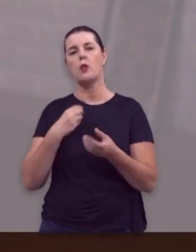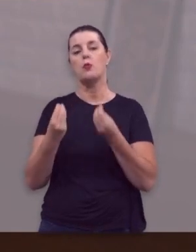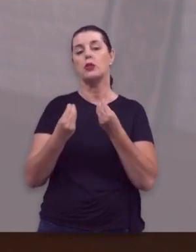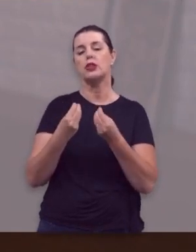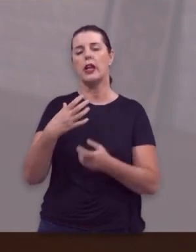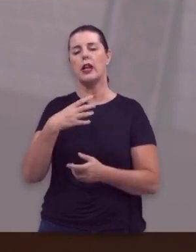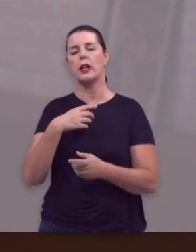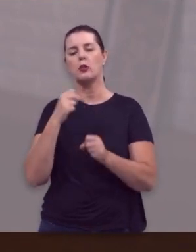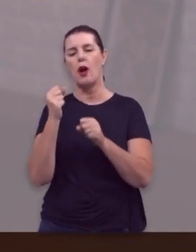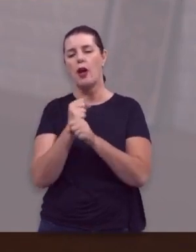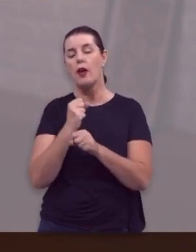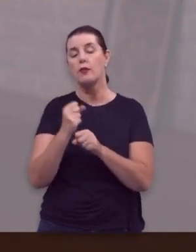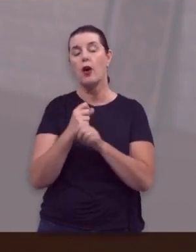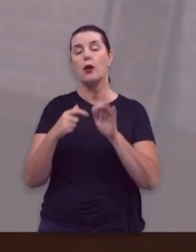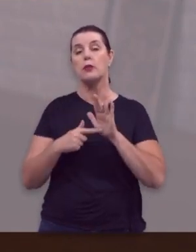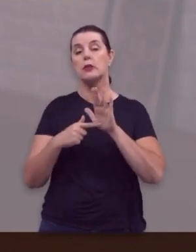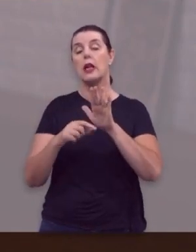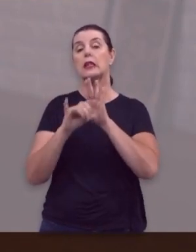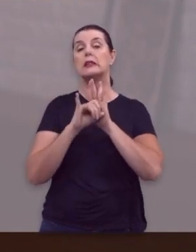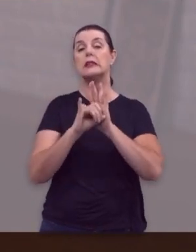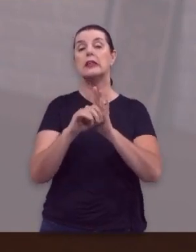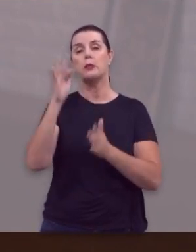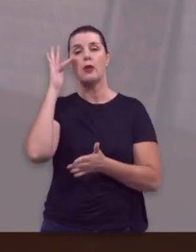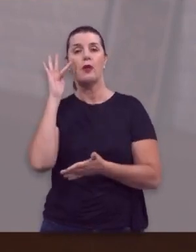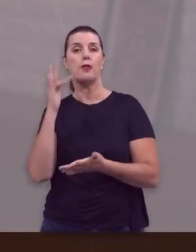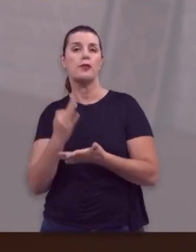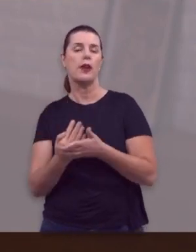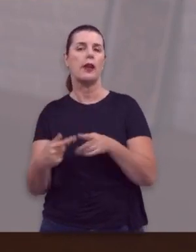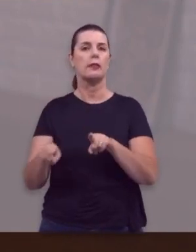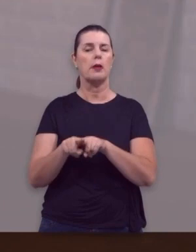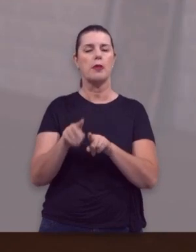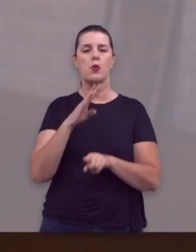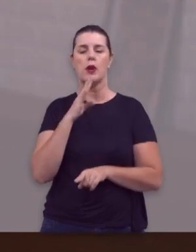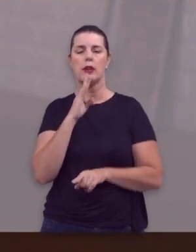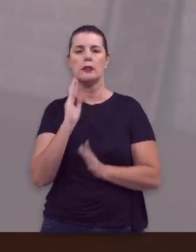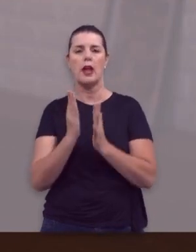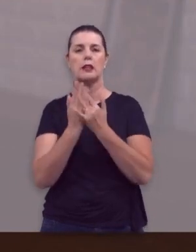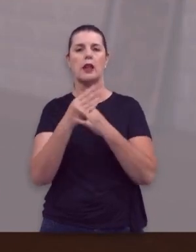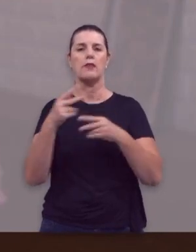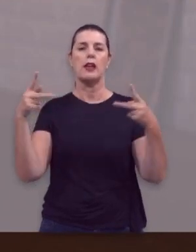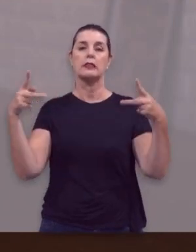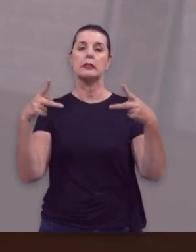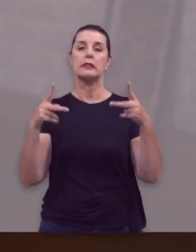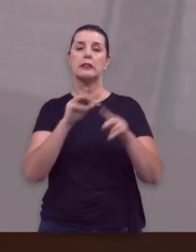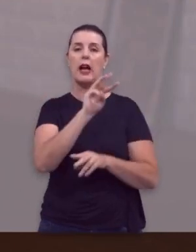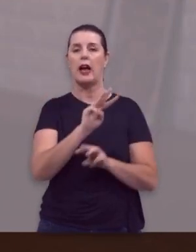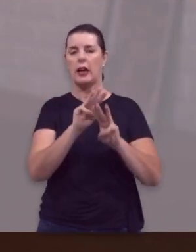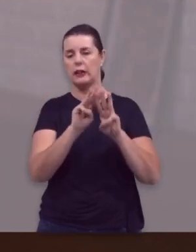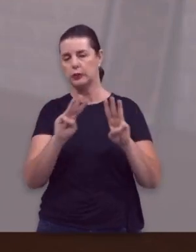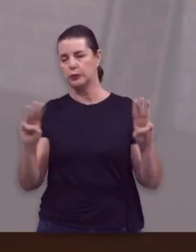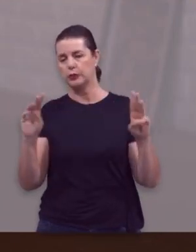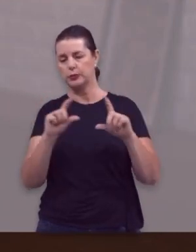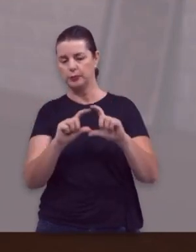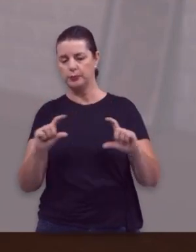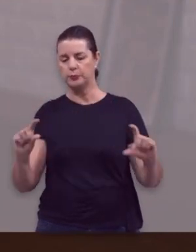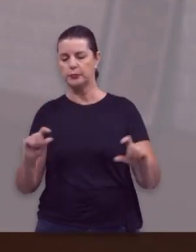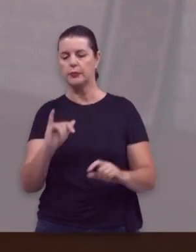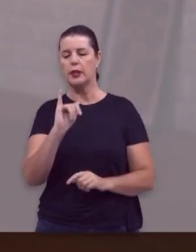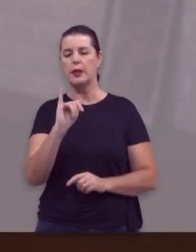dos concílios eclesiásticos, é só a Bíblia, a palavra de Deus, nossa única regra de fé e